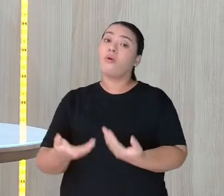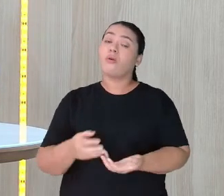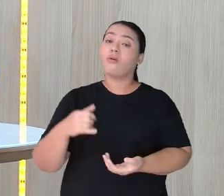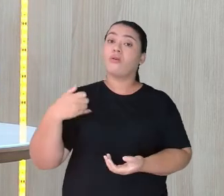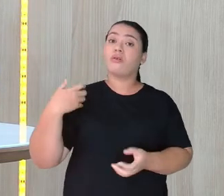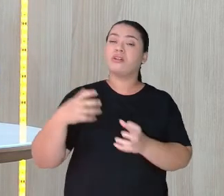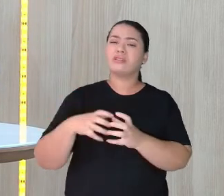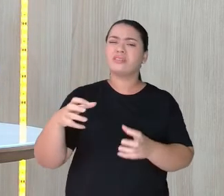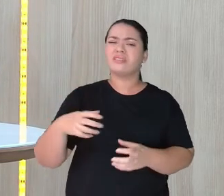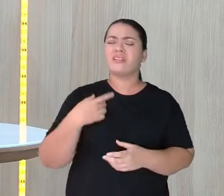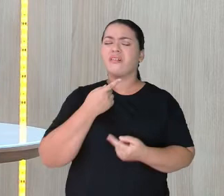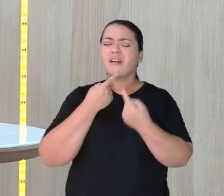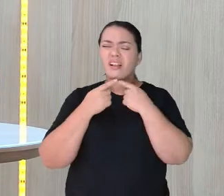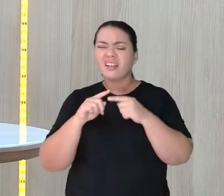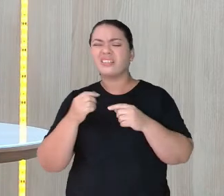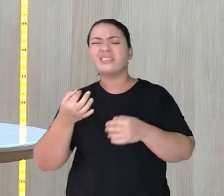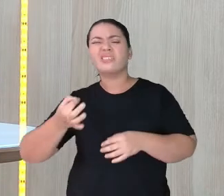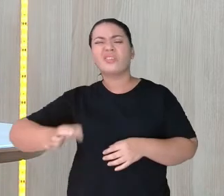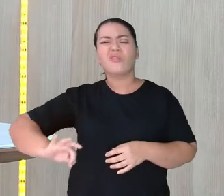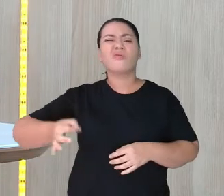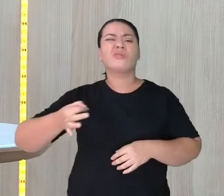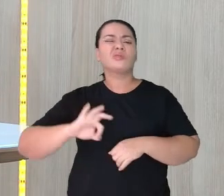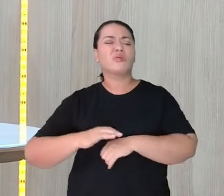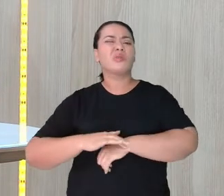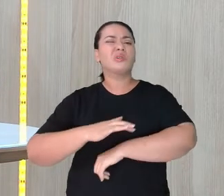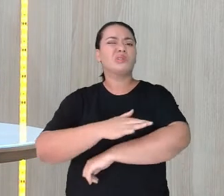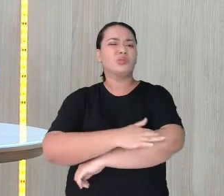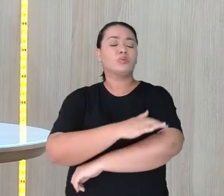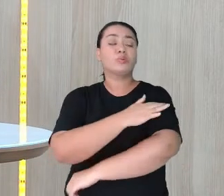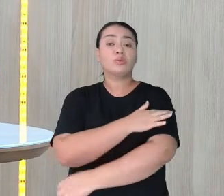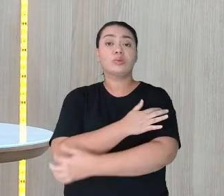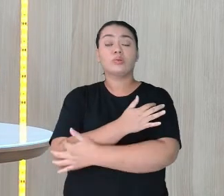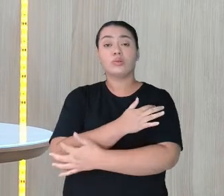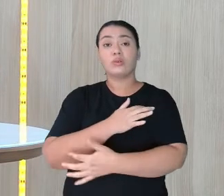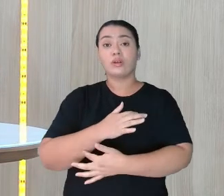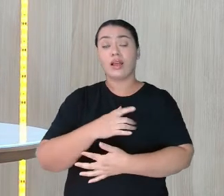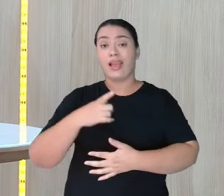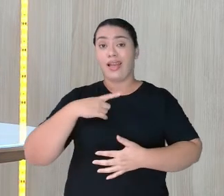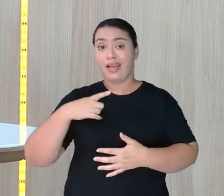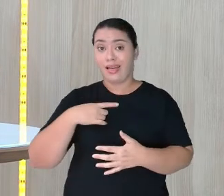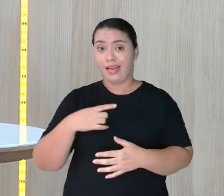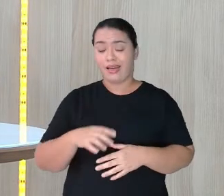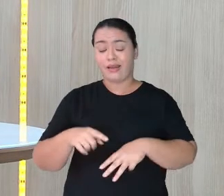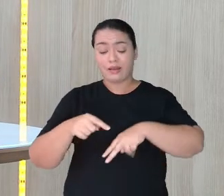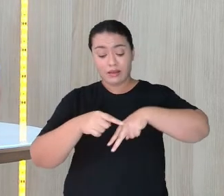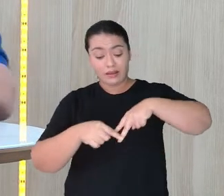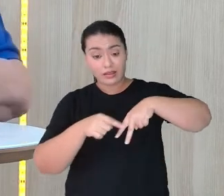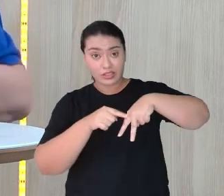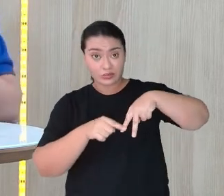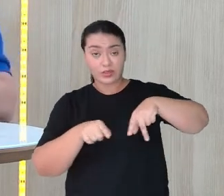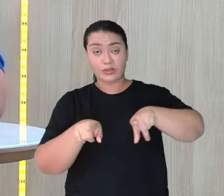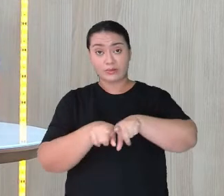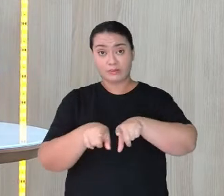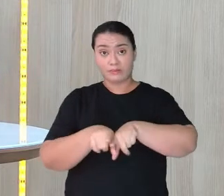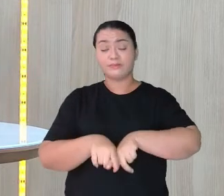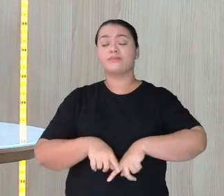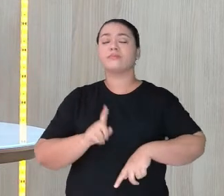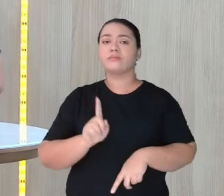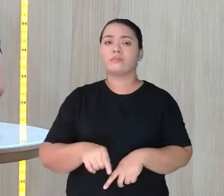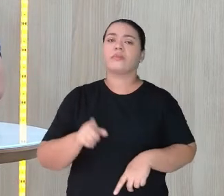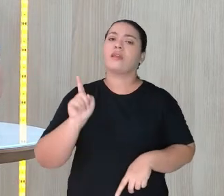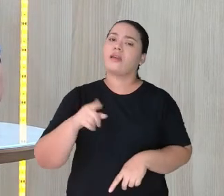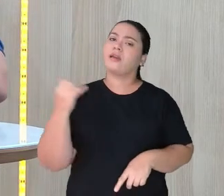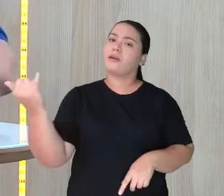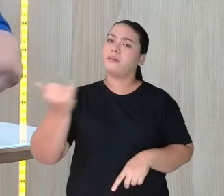idoso, estiver reclamando de dores nas articulações, dores, né, nos membros superiores e inferiores, ou seja, braços e pernas,